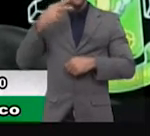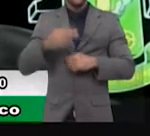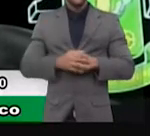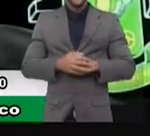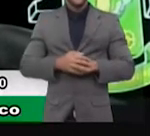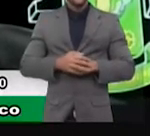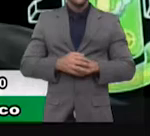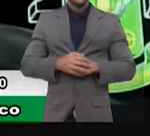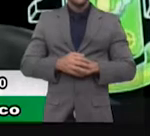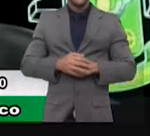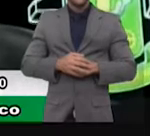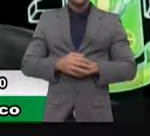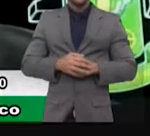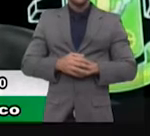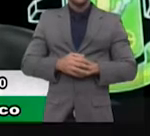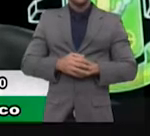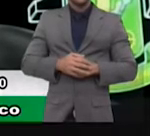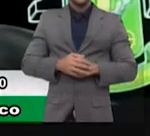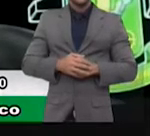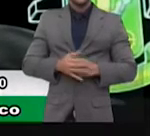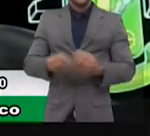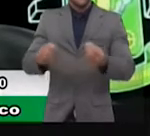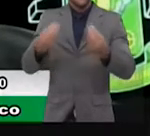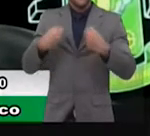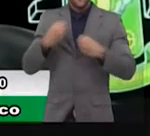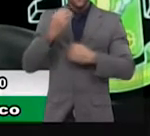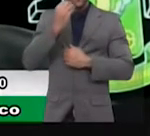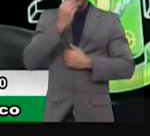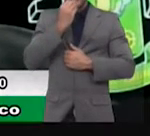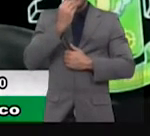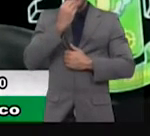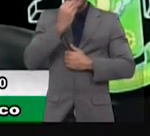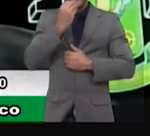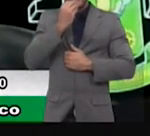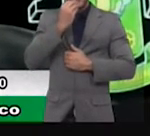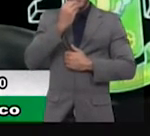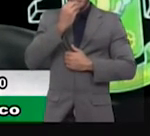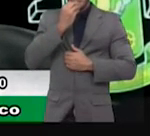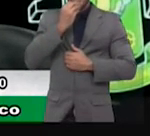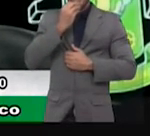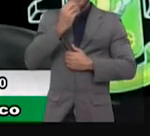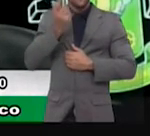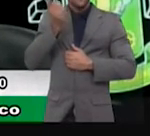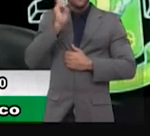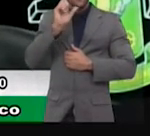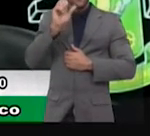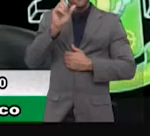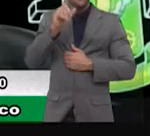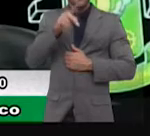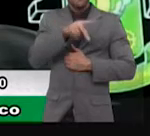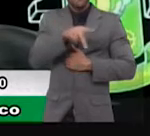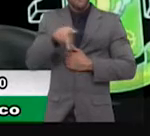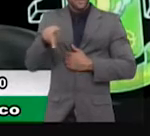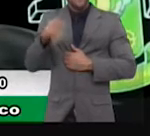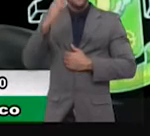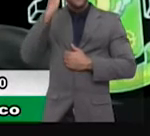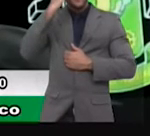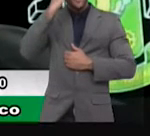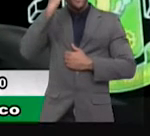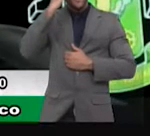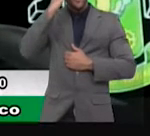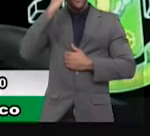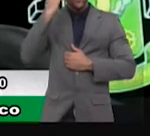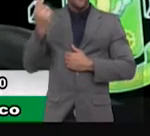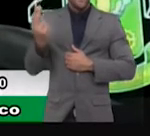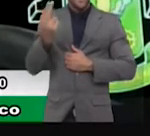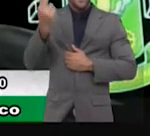que me deram a oportunidade de estar nesse biênio aqui como presidente. A gente sabe que a gente não atende todas as expectativas, você